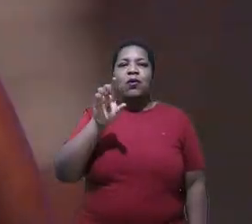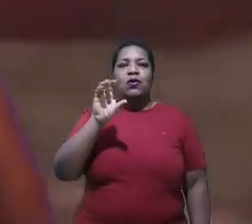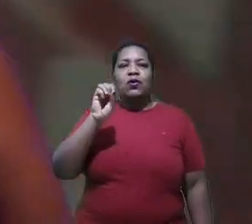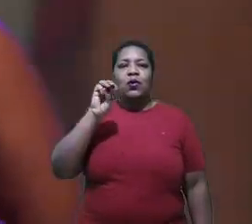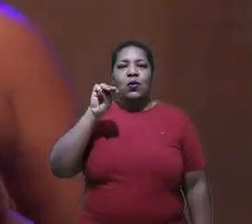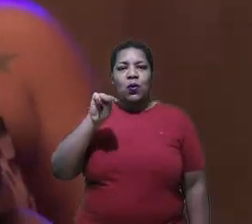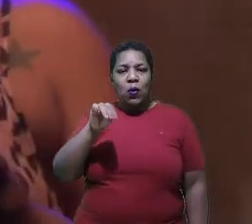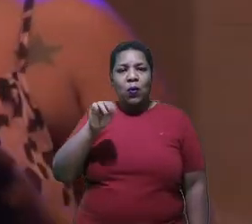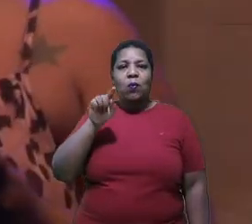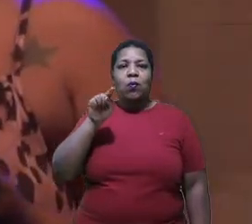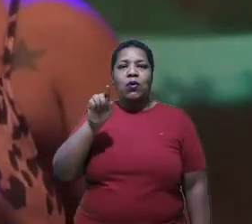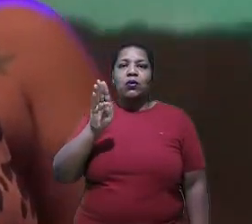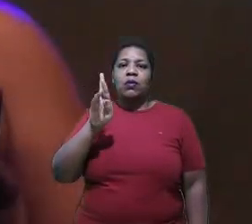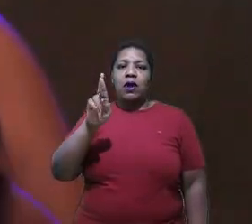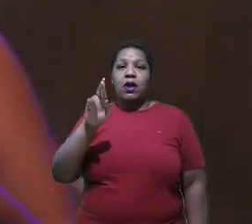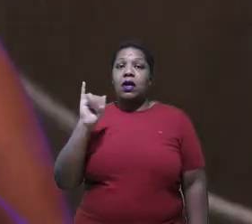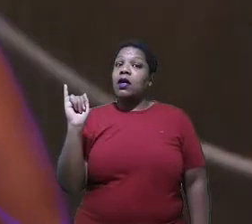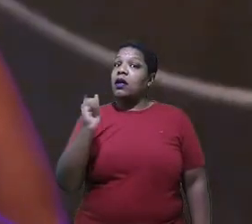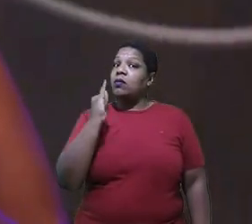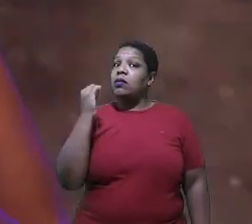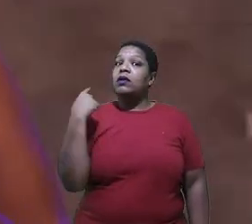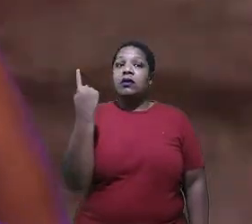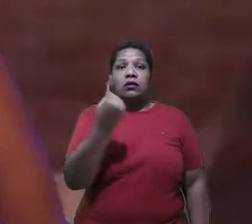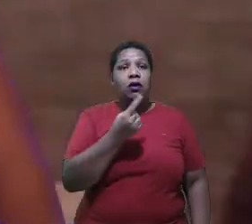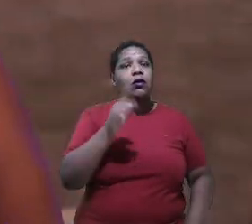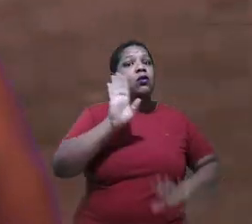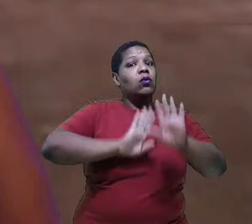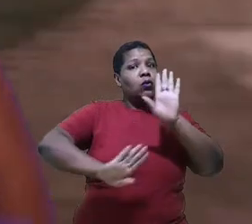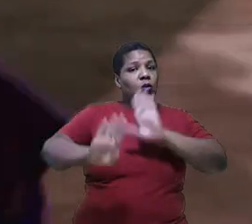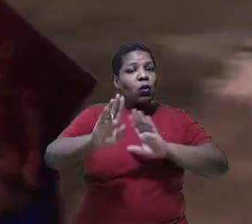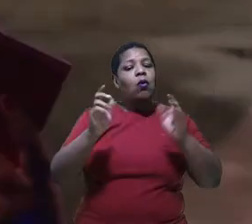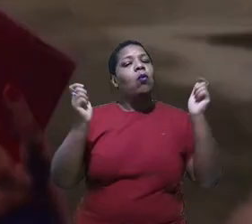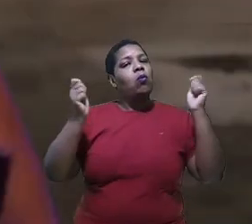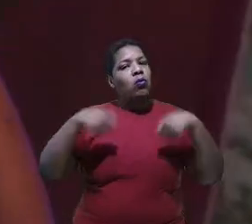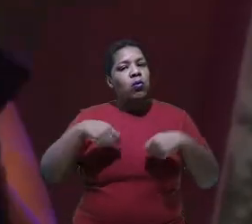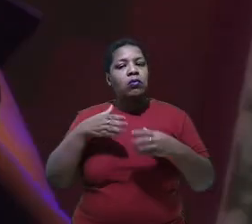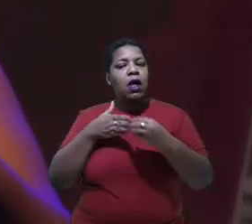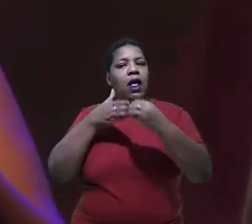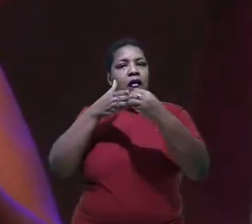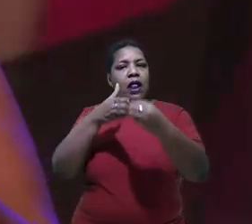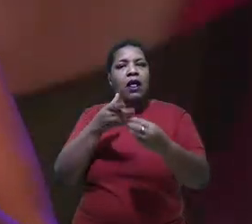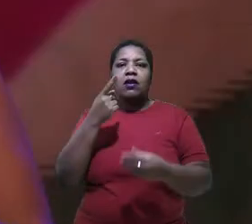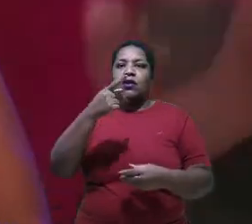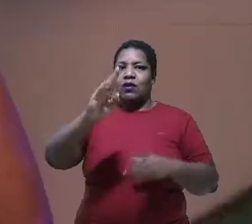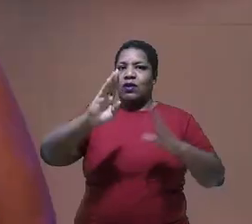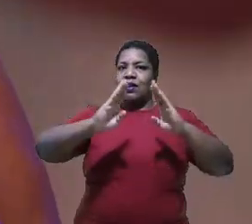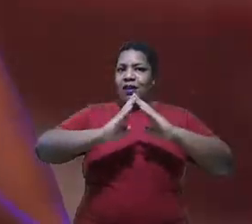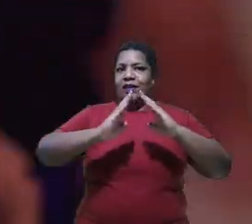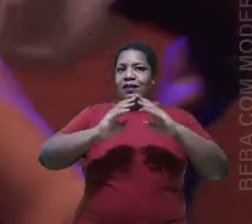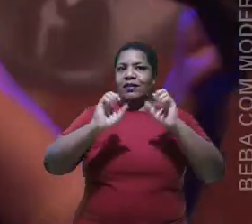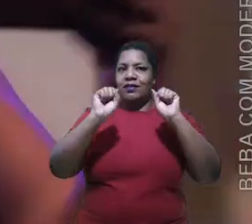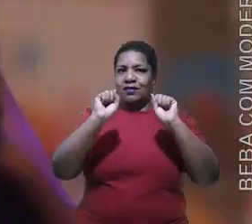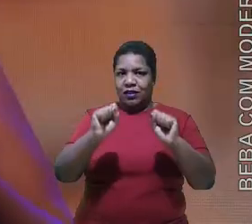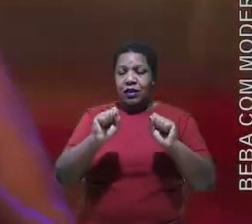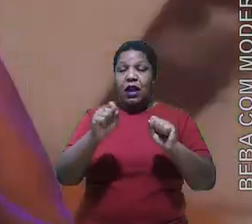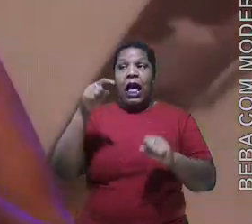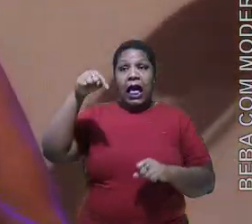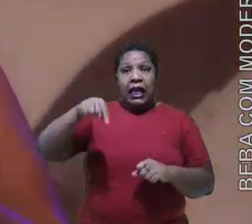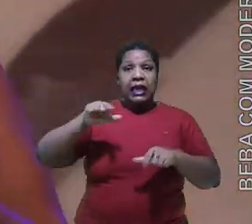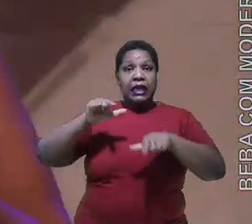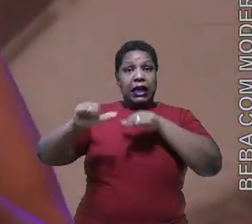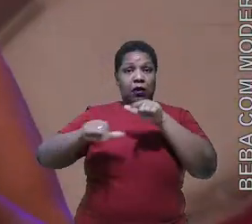e é muito importante Dizer para vocês que estamos tomando todos os cuidados possíveis para levar esse conteúdo até a casa de vocês todo mundo que tá aqui